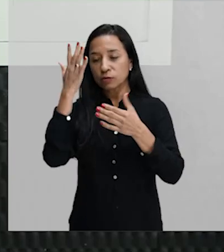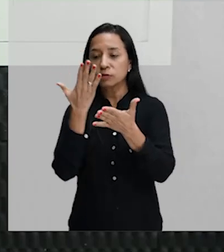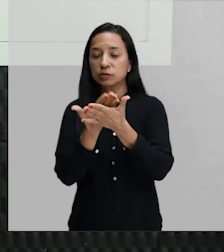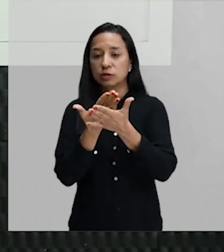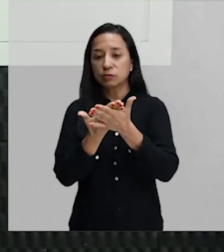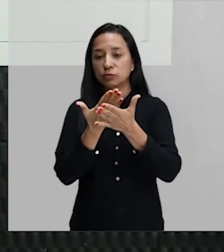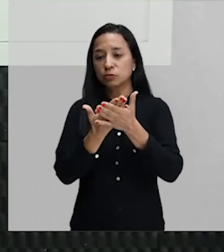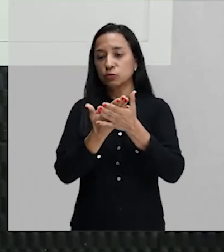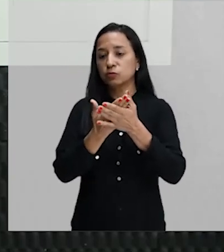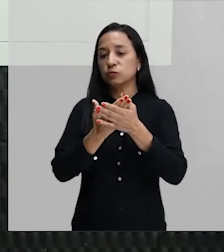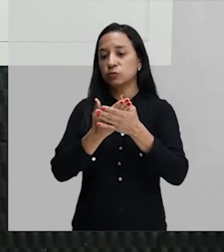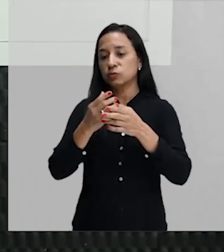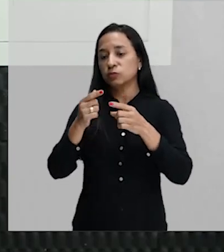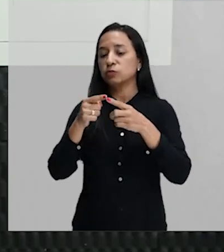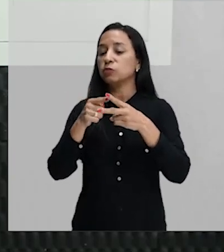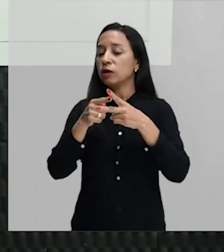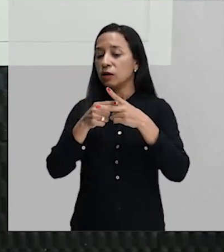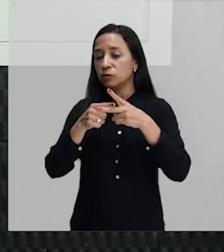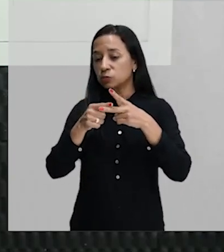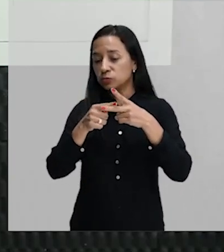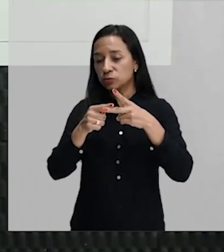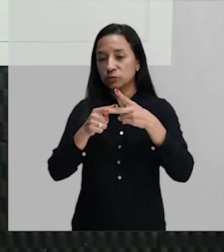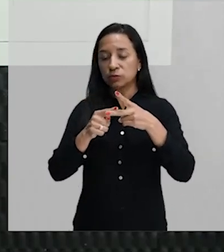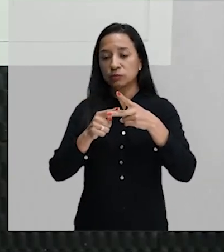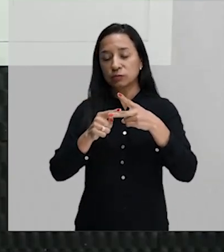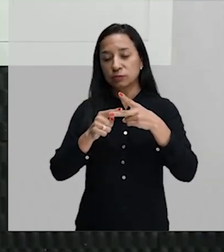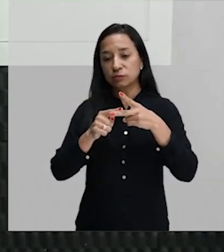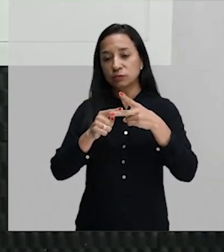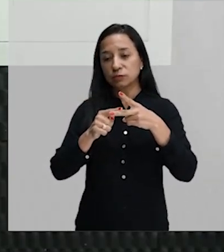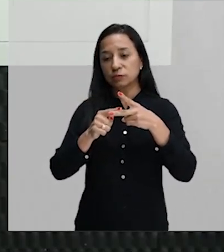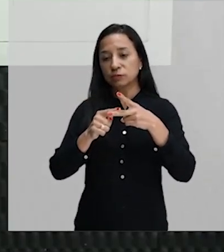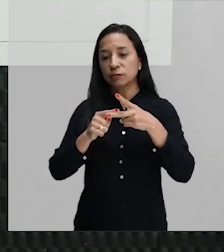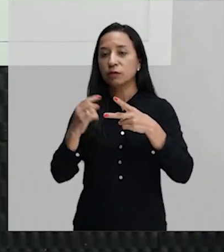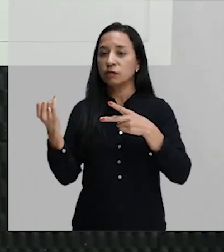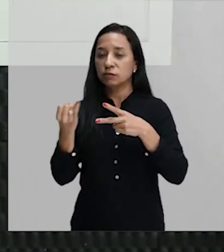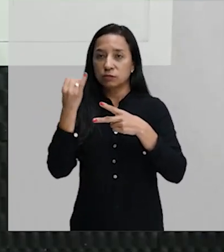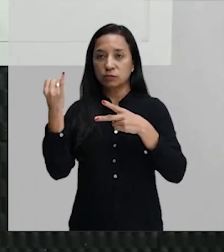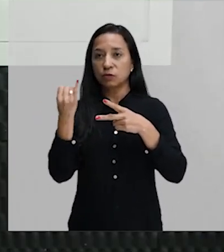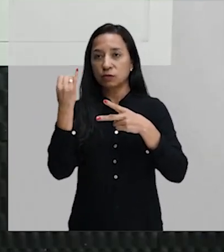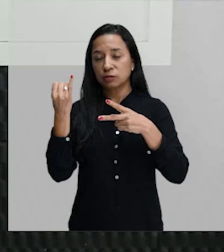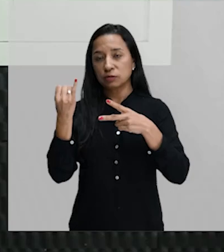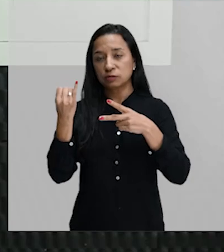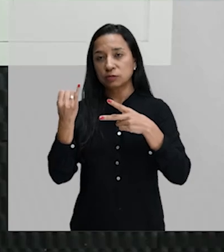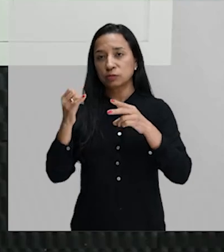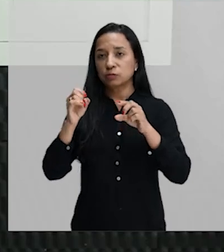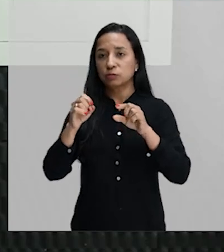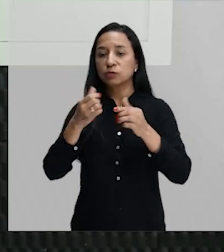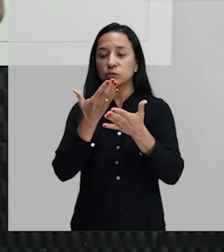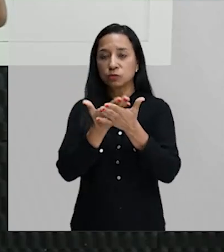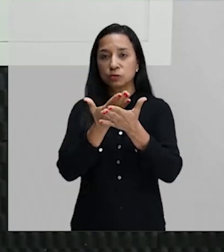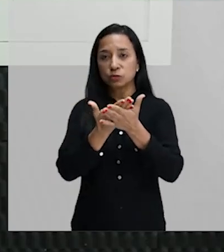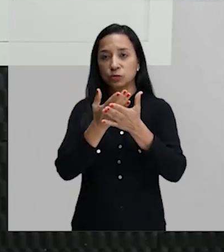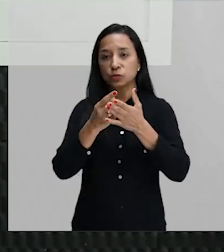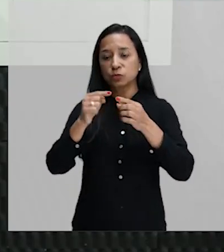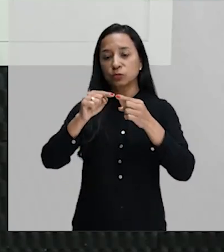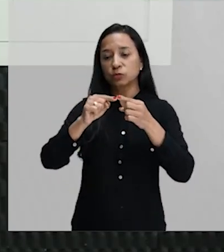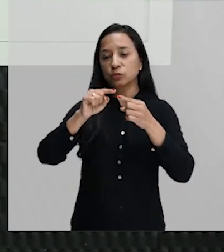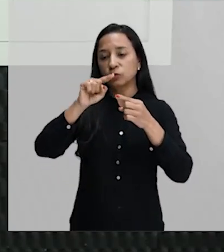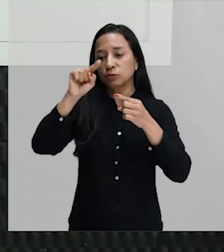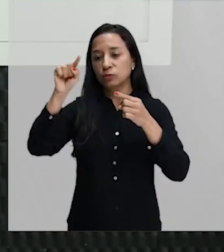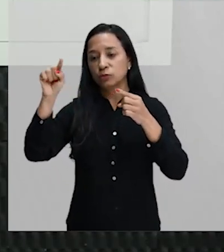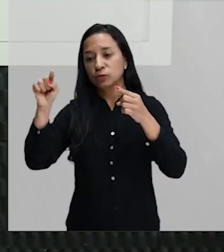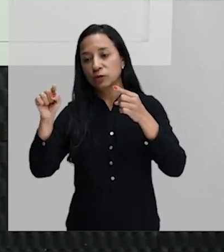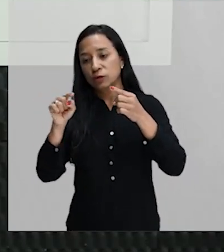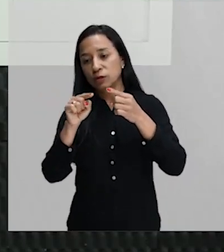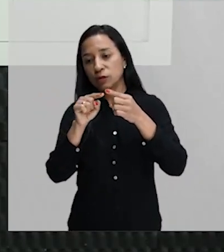do seno, do cosseno e da tangente dos arcos, é interessante que a gente trabalhe com os arcos de